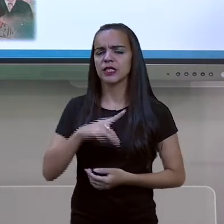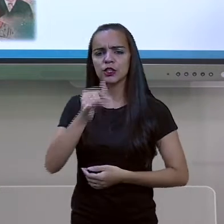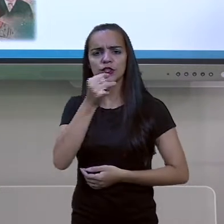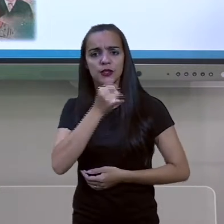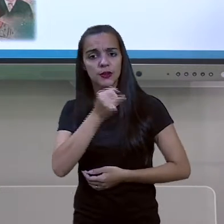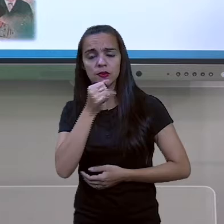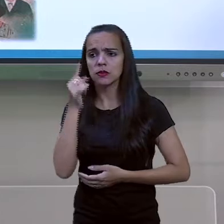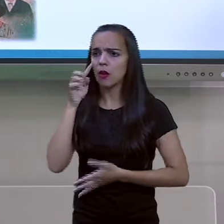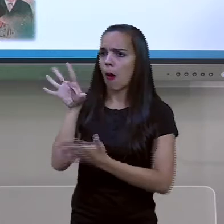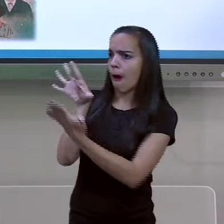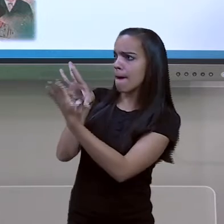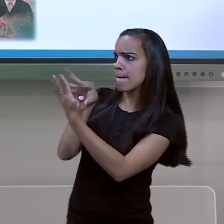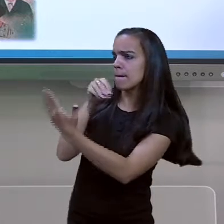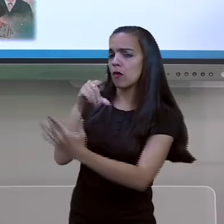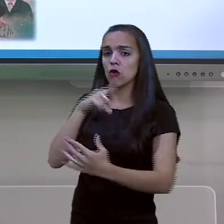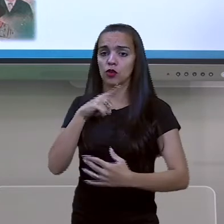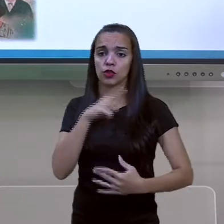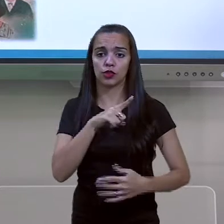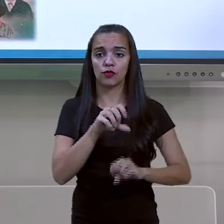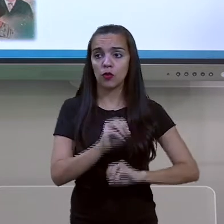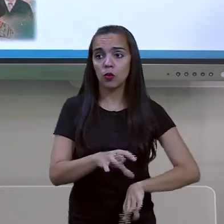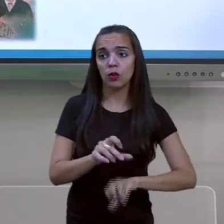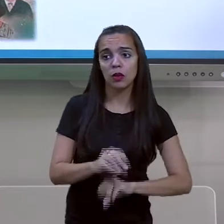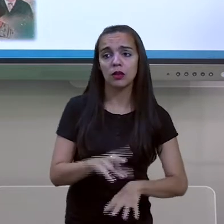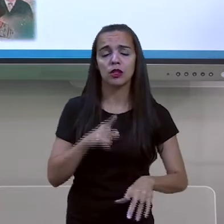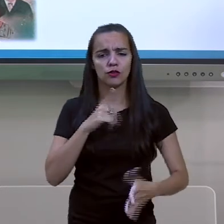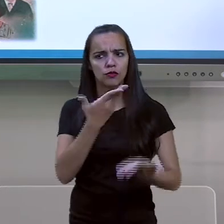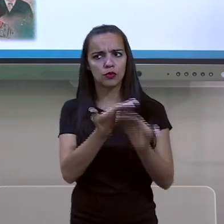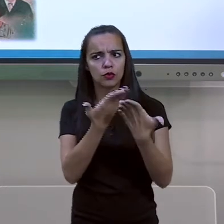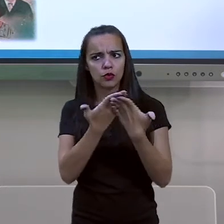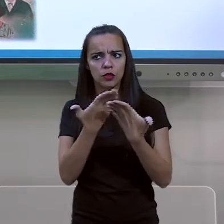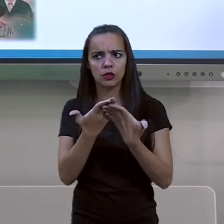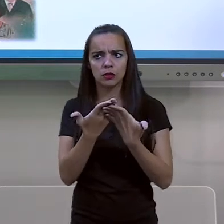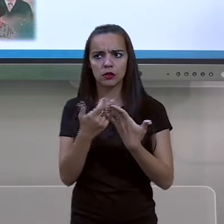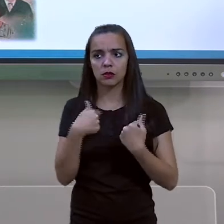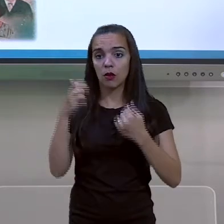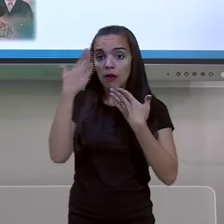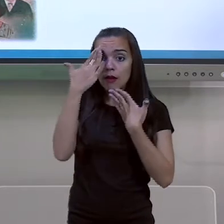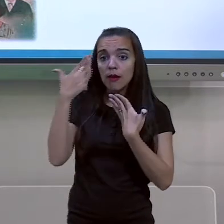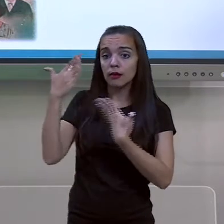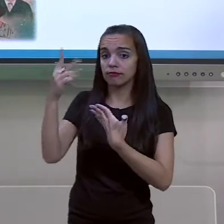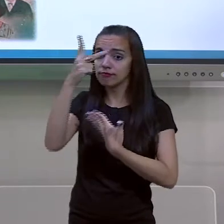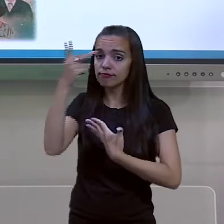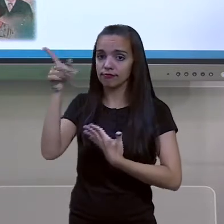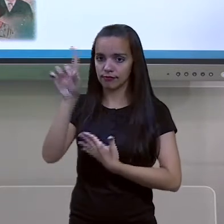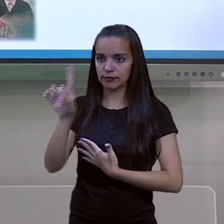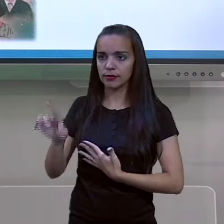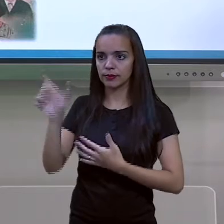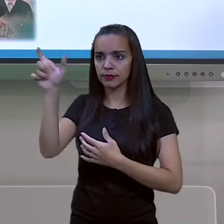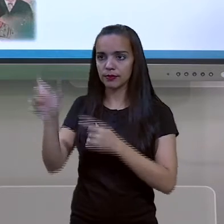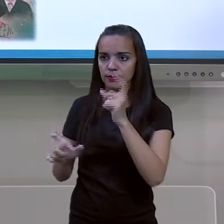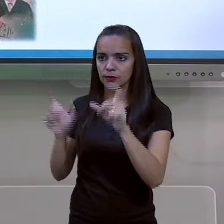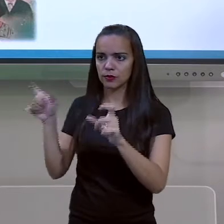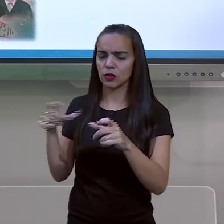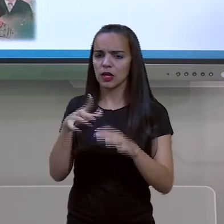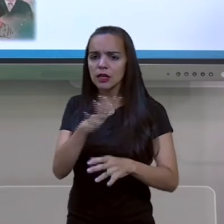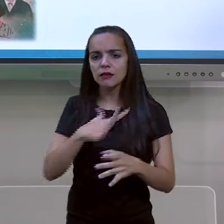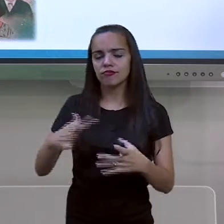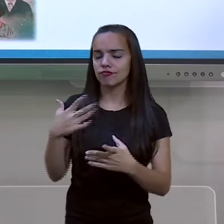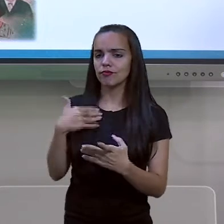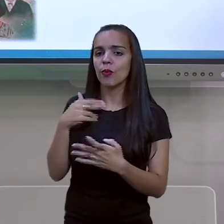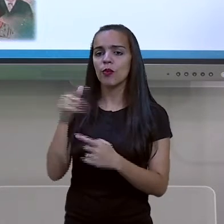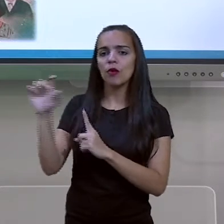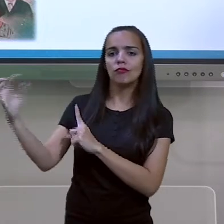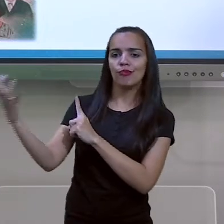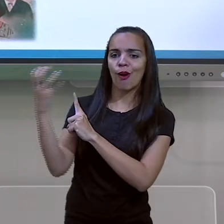exemplos, eu tive educação, eu tive estudo, graças a essas pessoas. Então, o meio em que